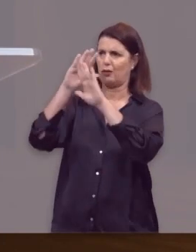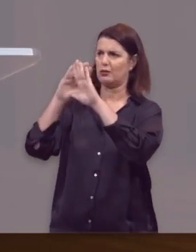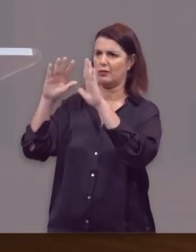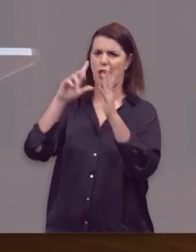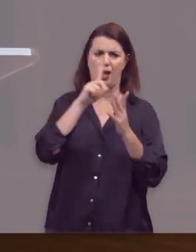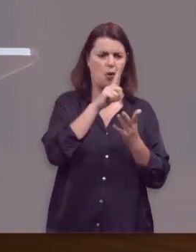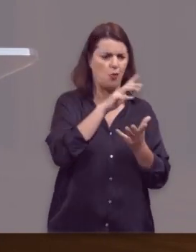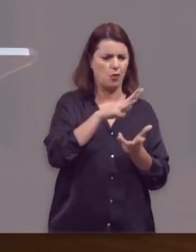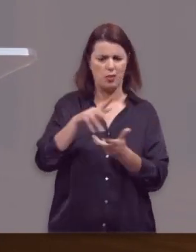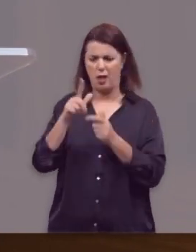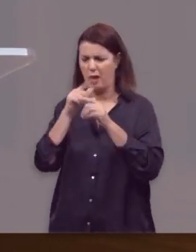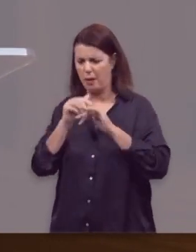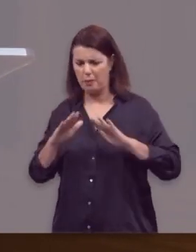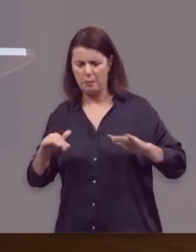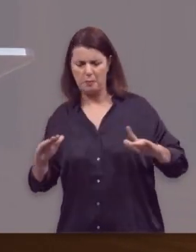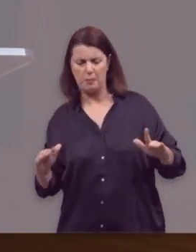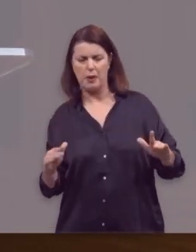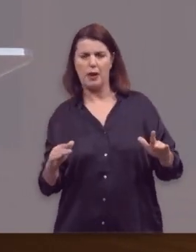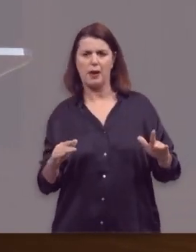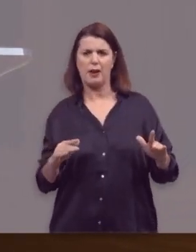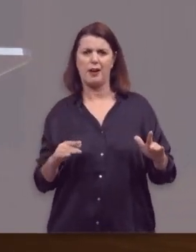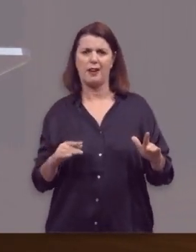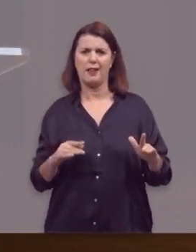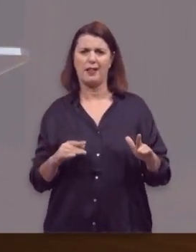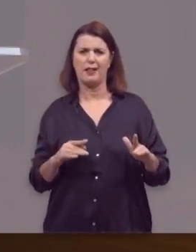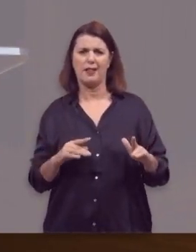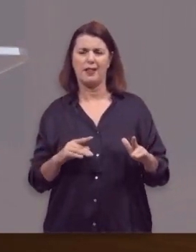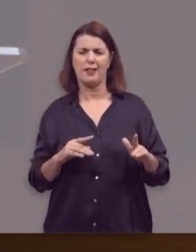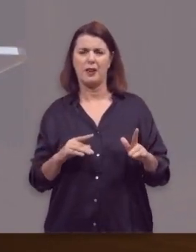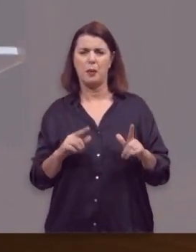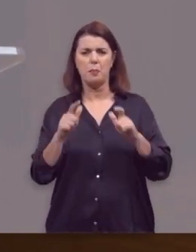mar. A criatura não é maior que o Criador.